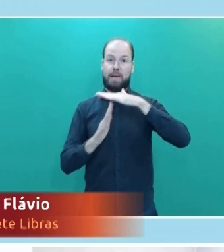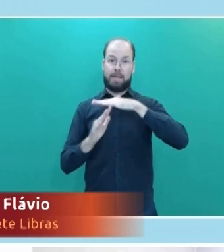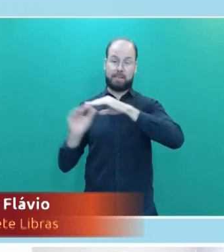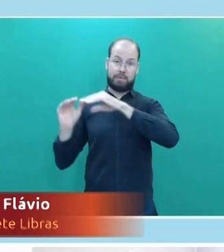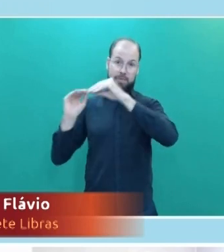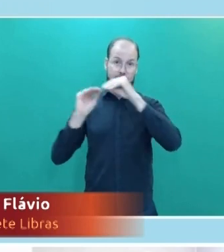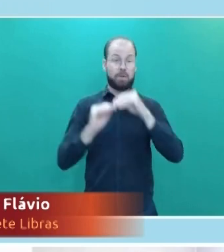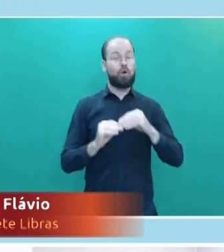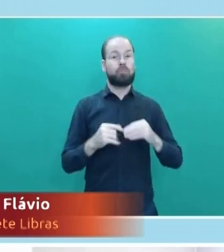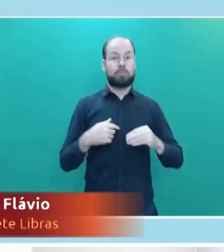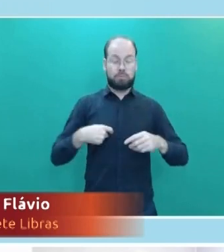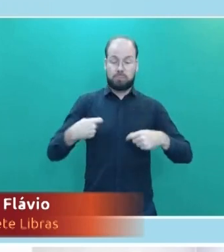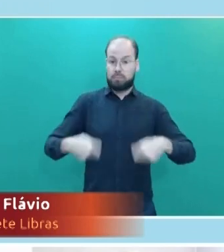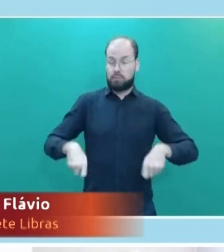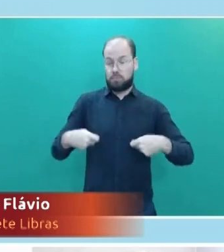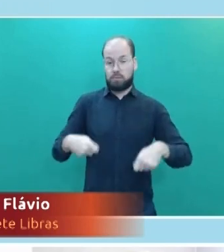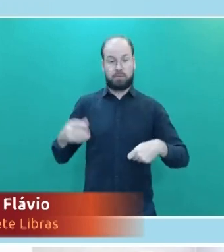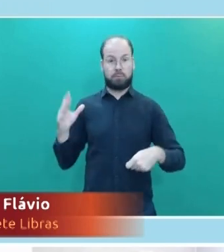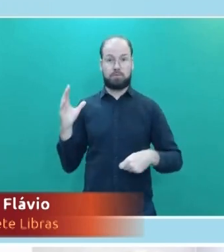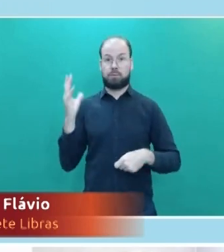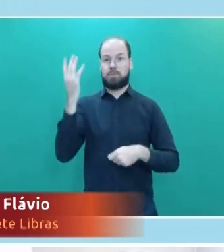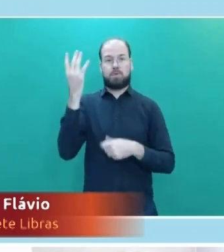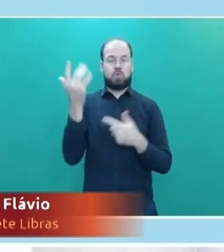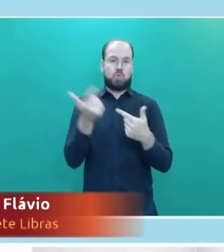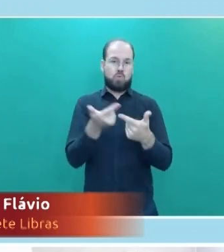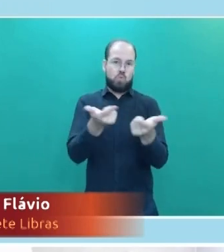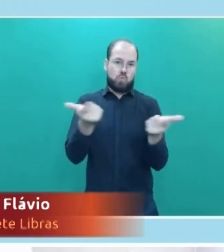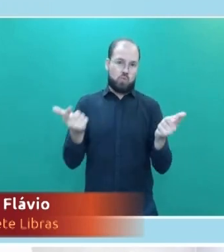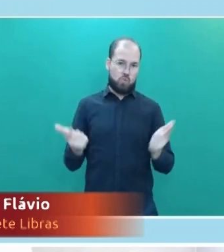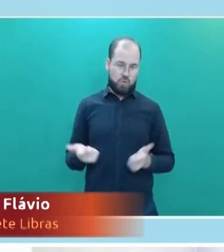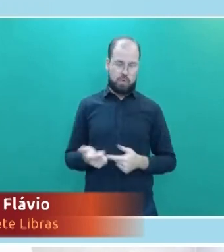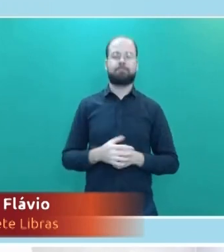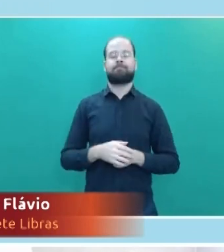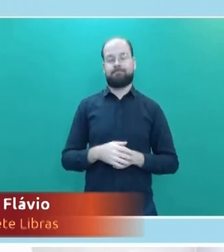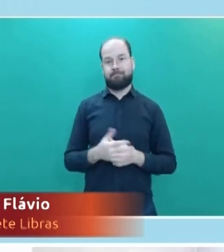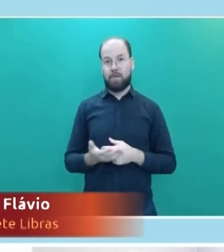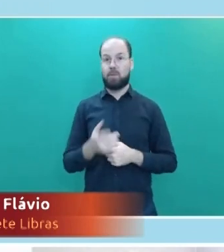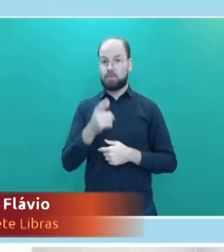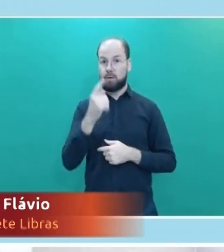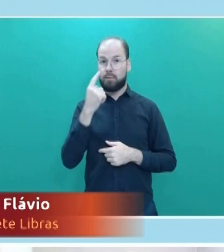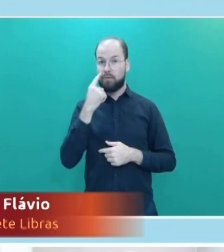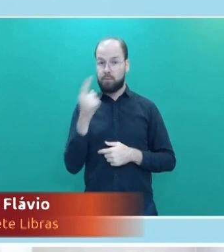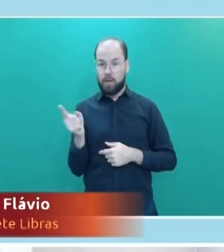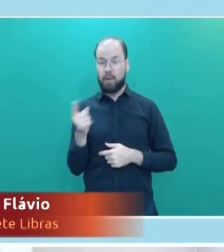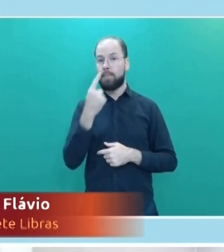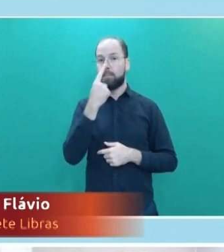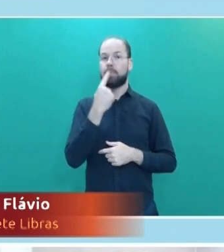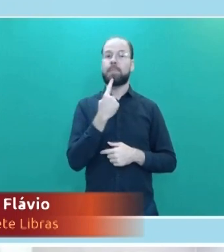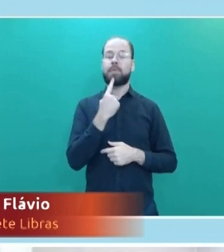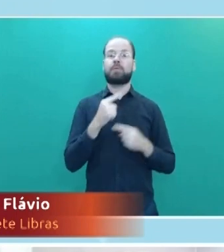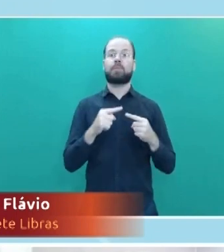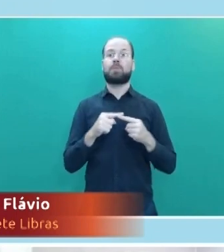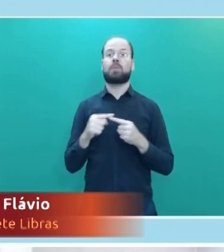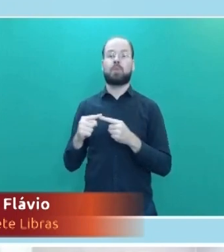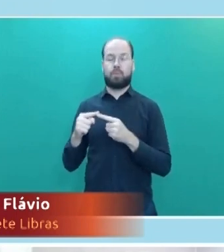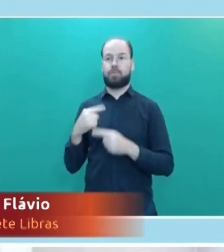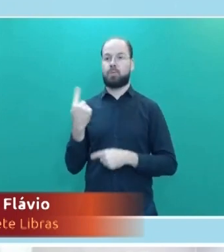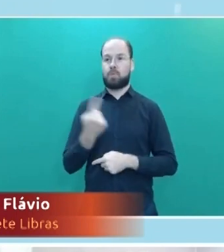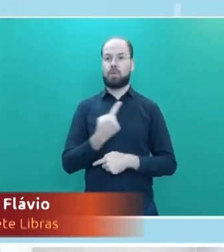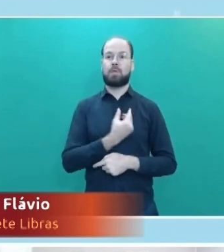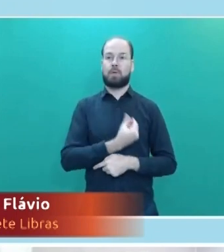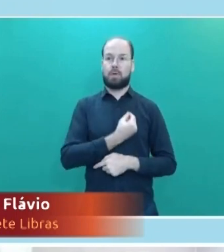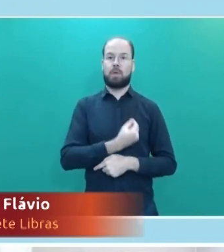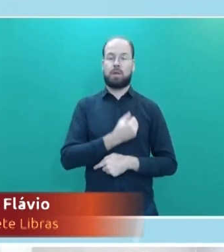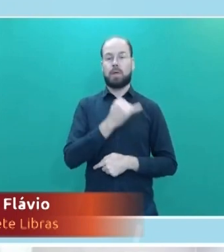por necessidade, por falta de alternativa. Então, quando você vai ver o perfil, e a gente tem, por exemplo,